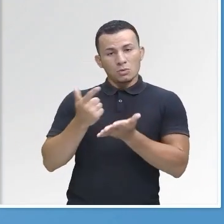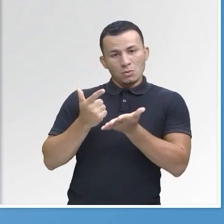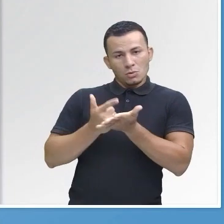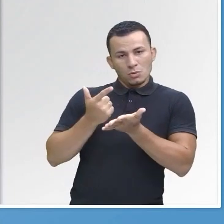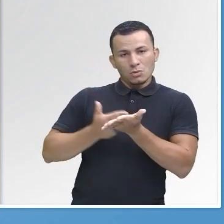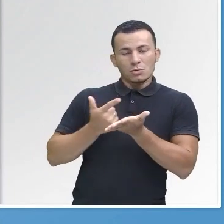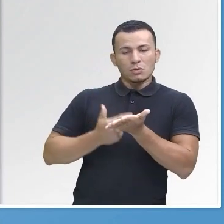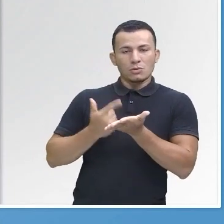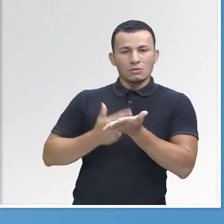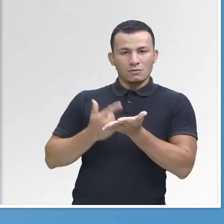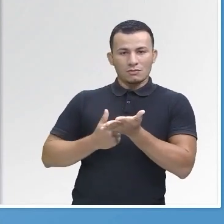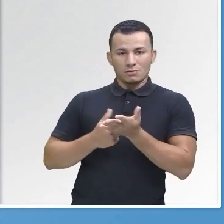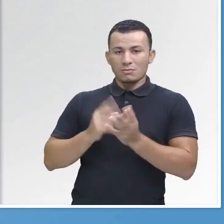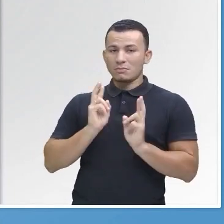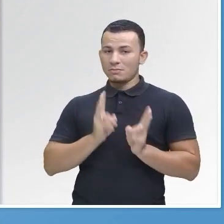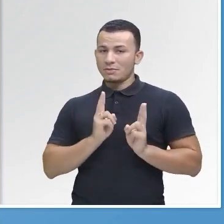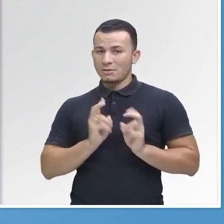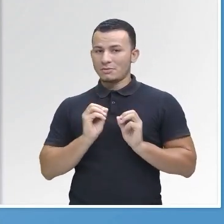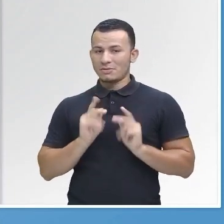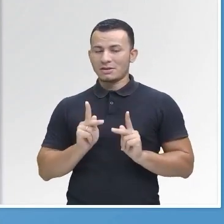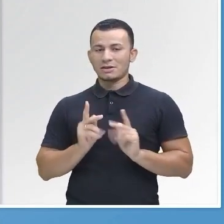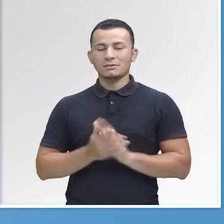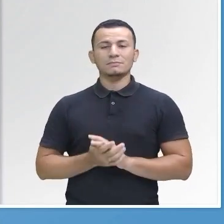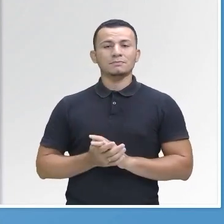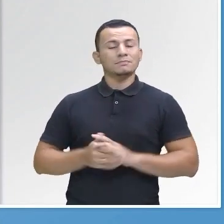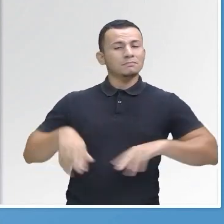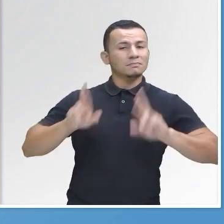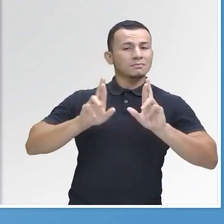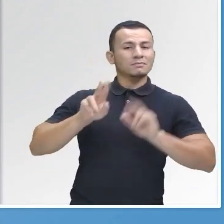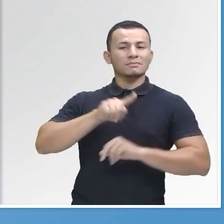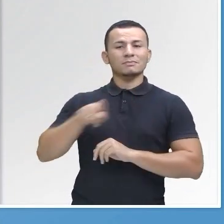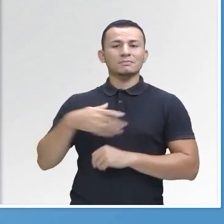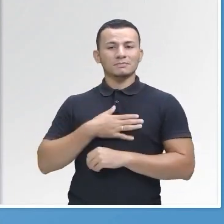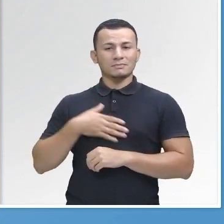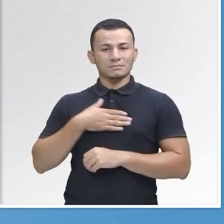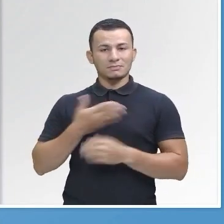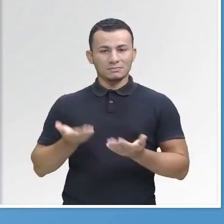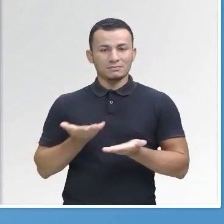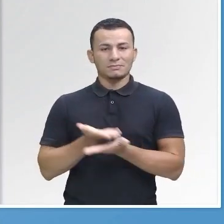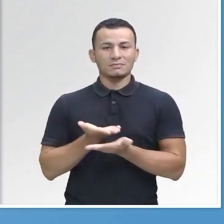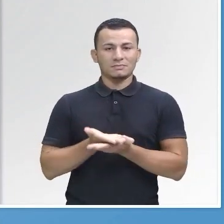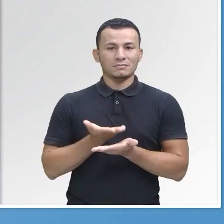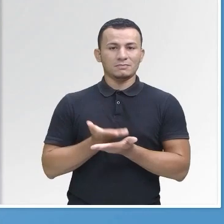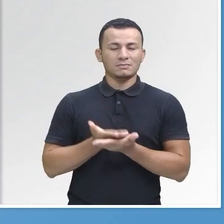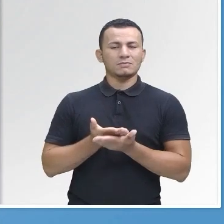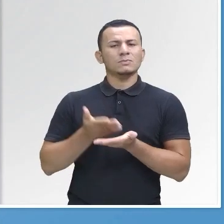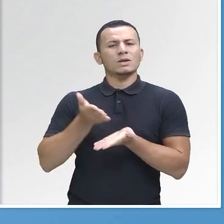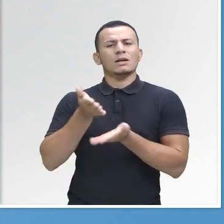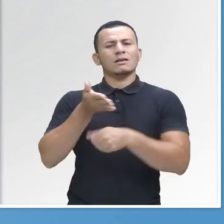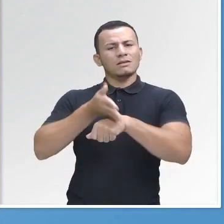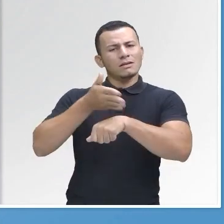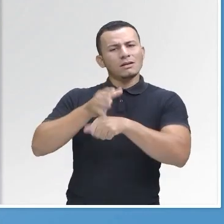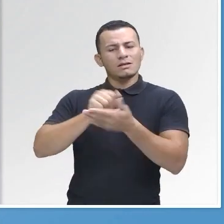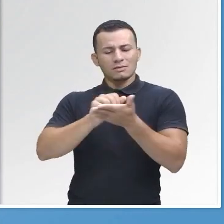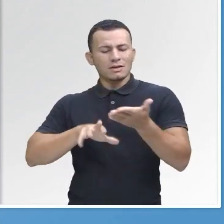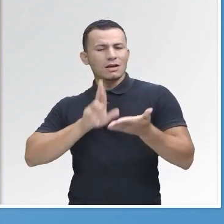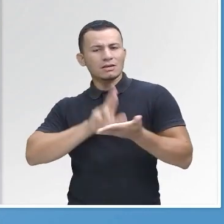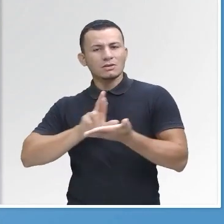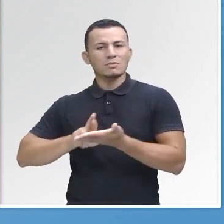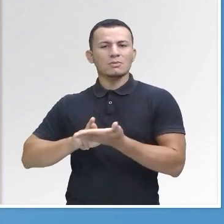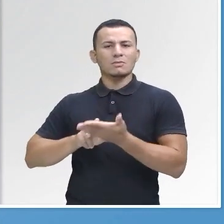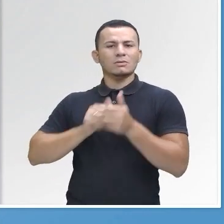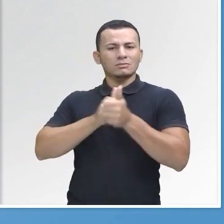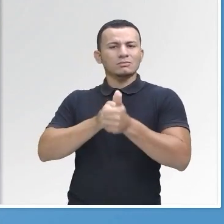Doces Frações, tá certo? Eu espero que você tenha gostado da aula de hoje. Faça os exercícios em casa, acompanhe as